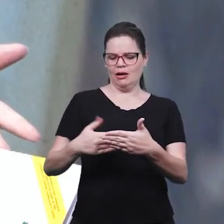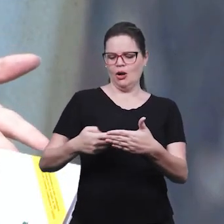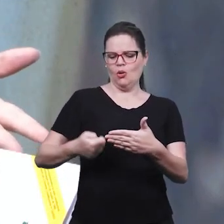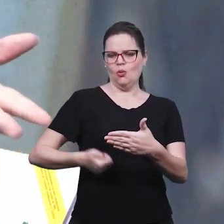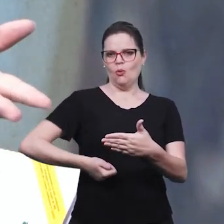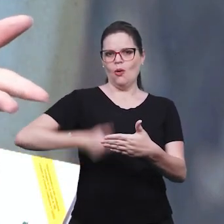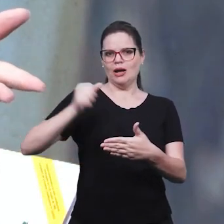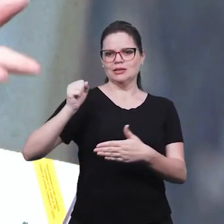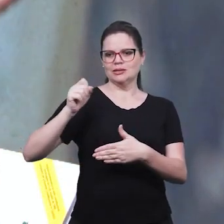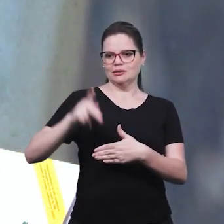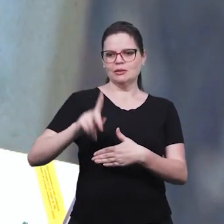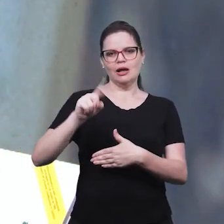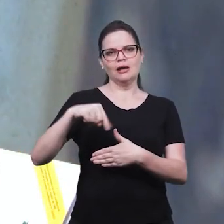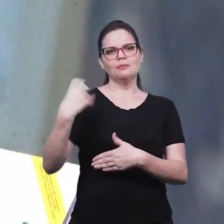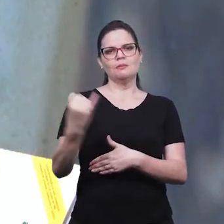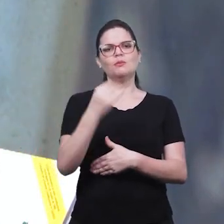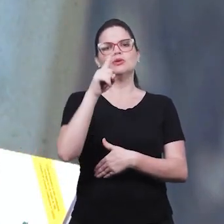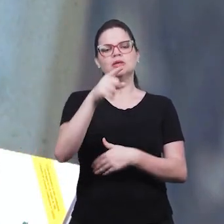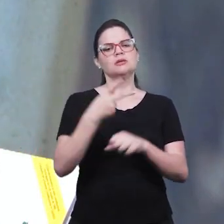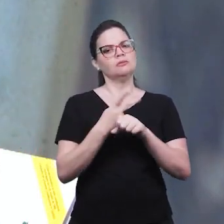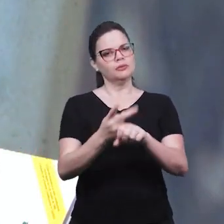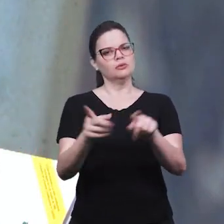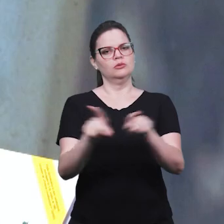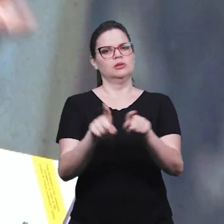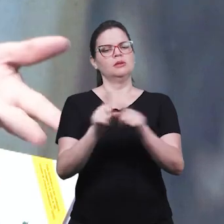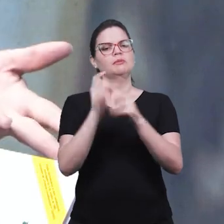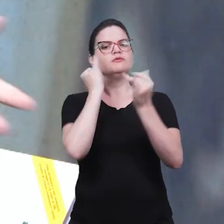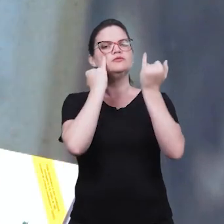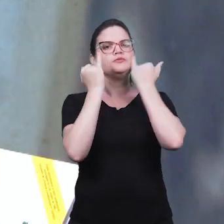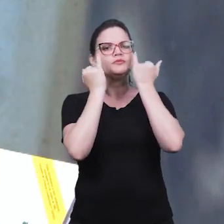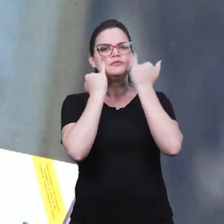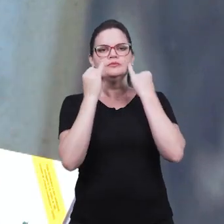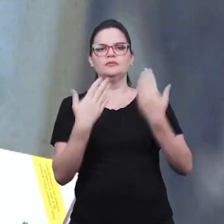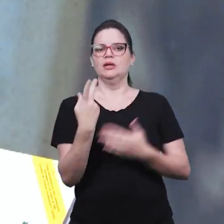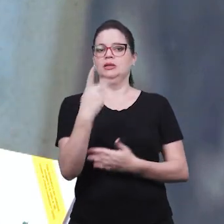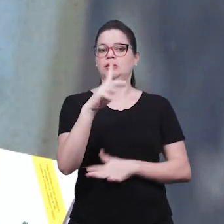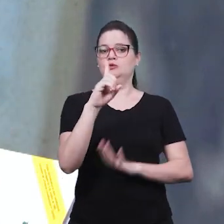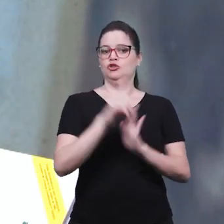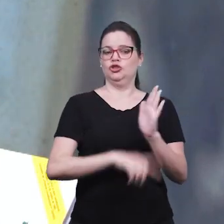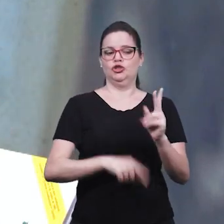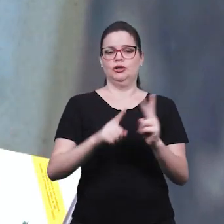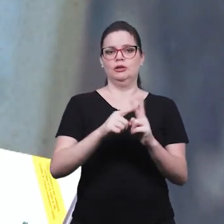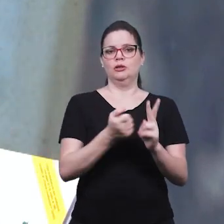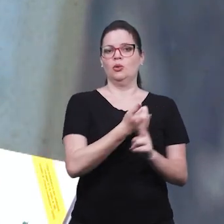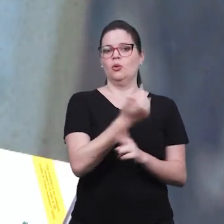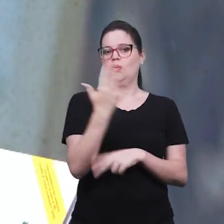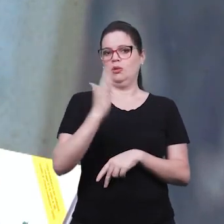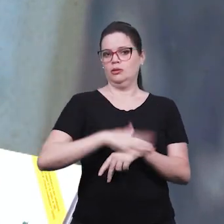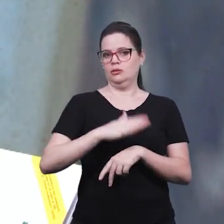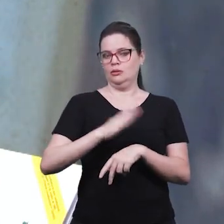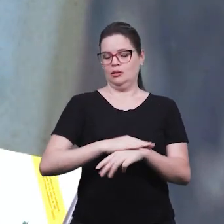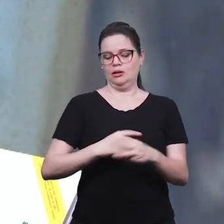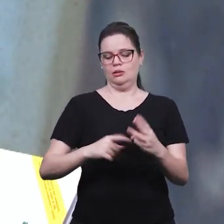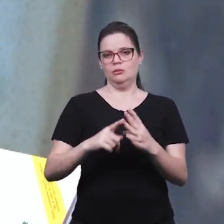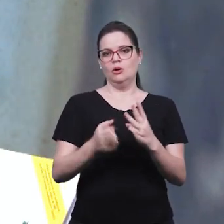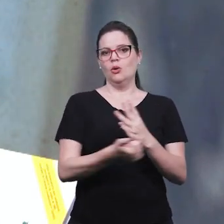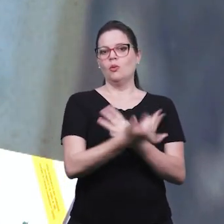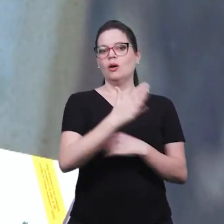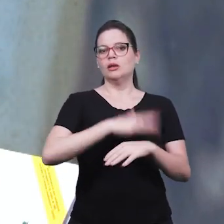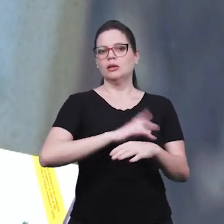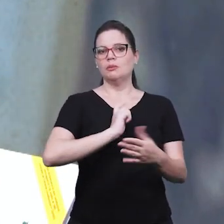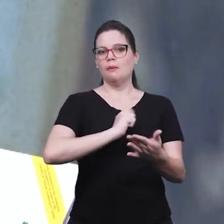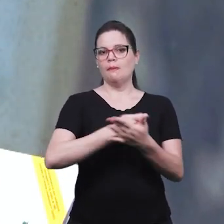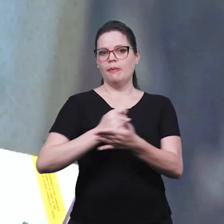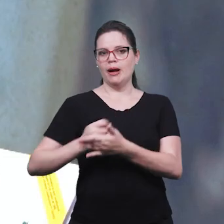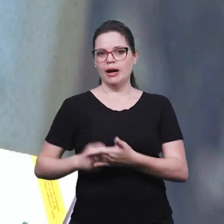a aposentar, é importante que você também procure saber quais são os seus direitos, quanto tempo